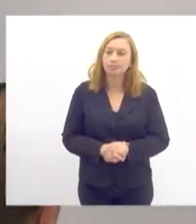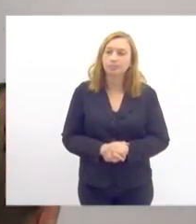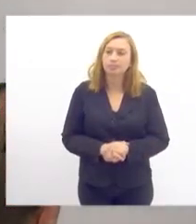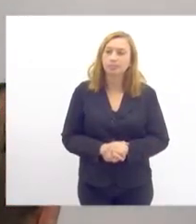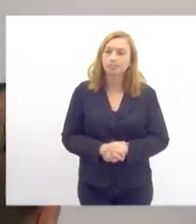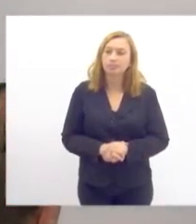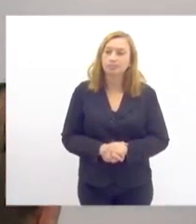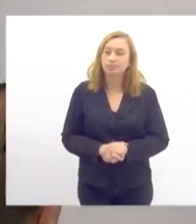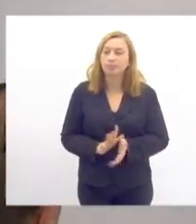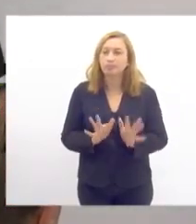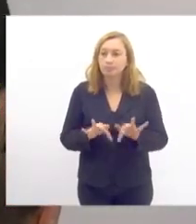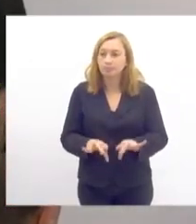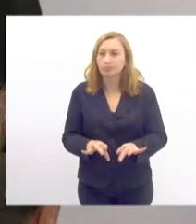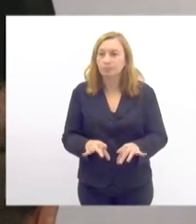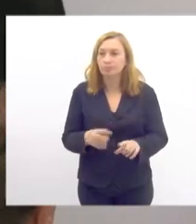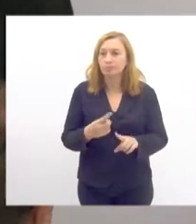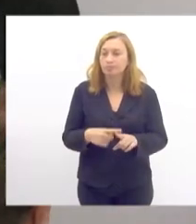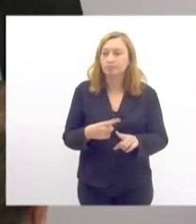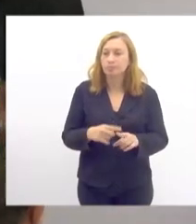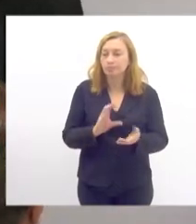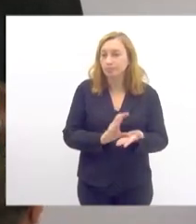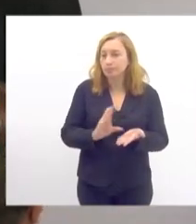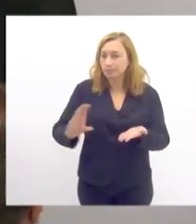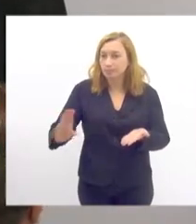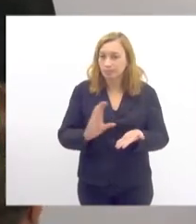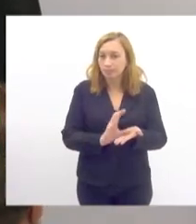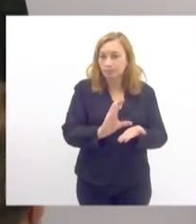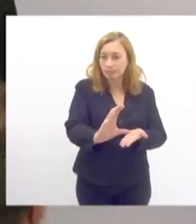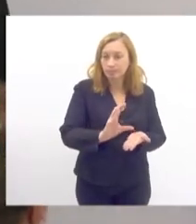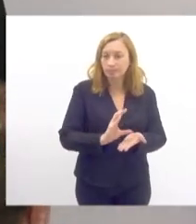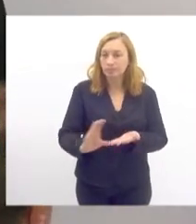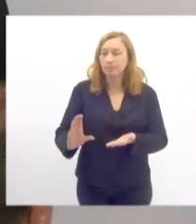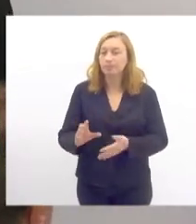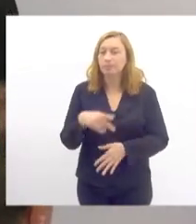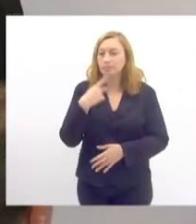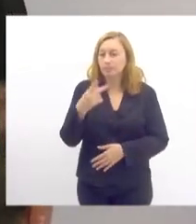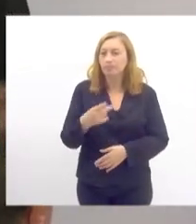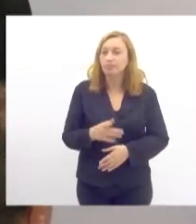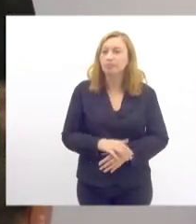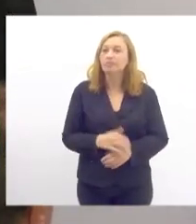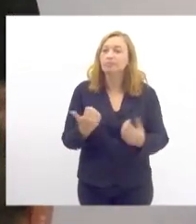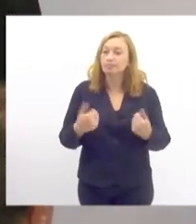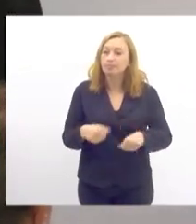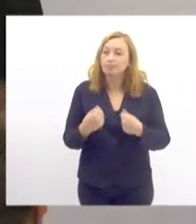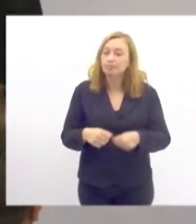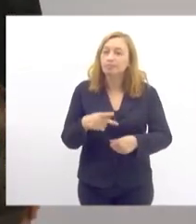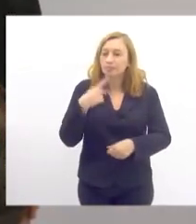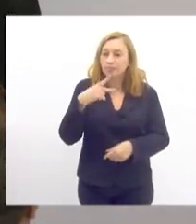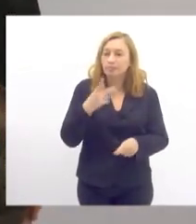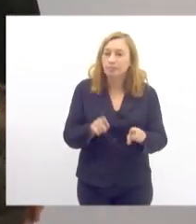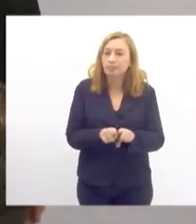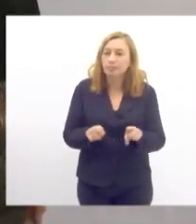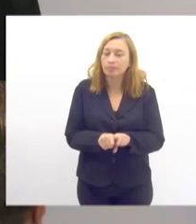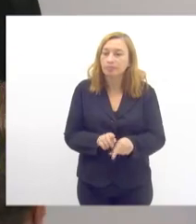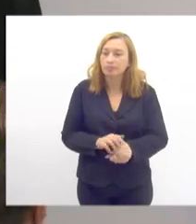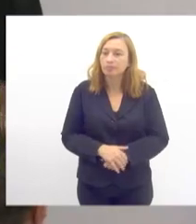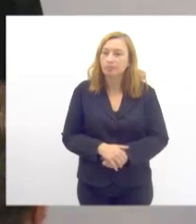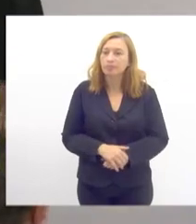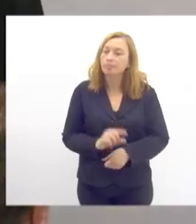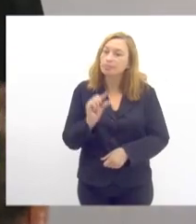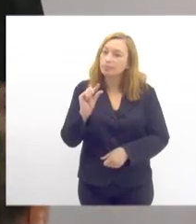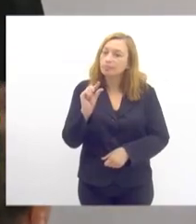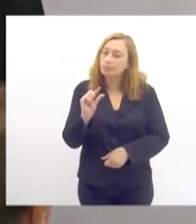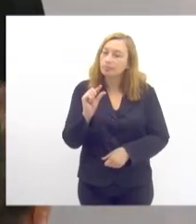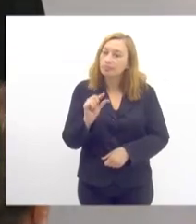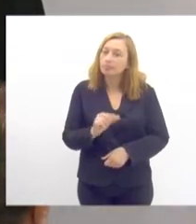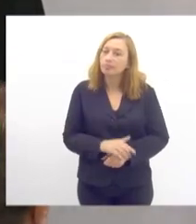eu vou concluir, porque esses repasses foi um caso a falar, e a gente precisa falar também um pouquinho,